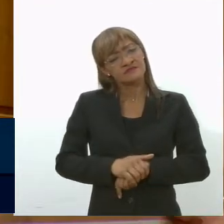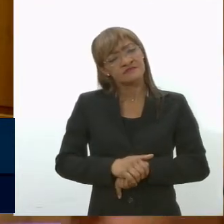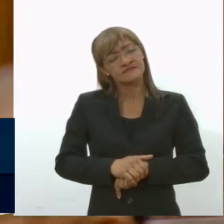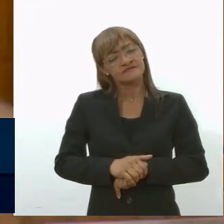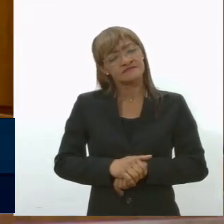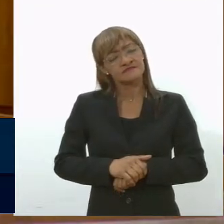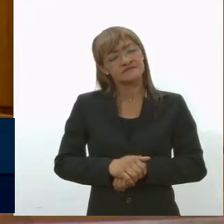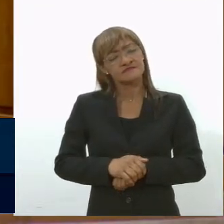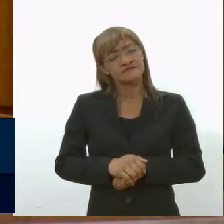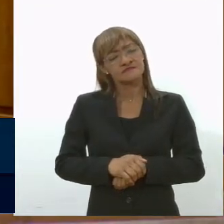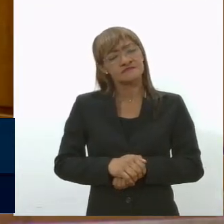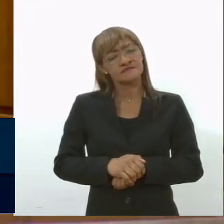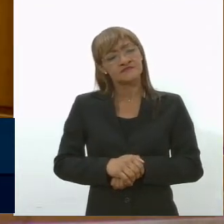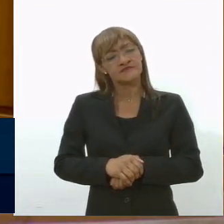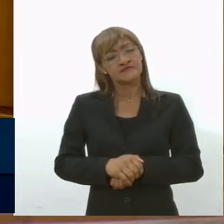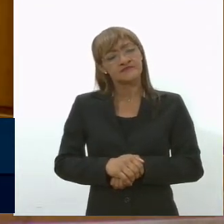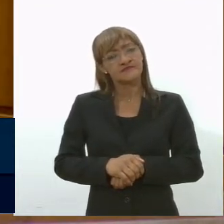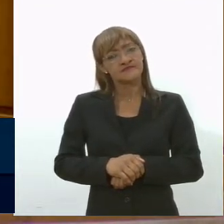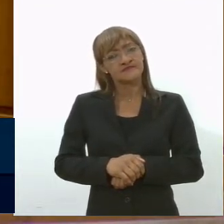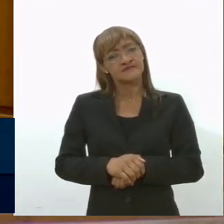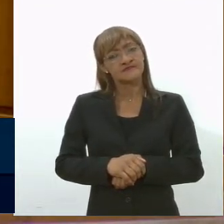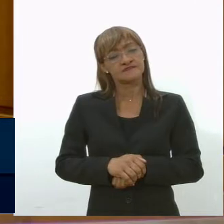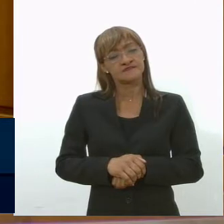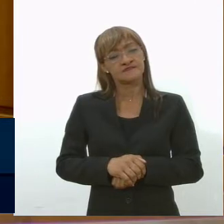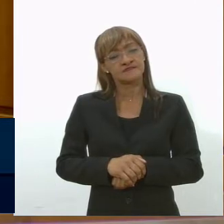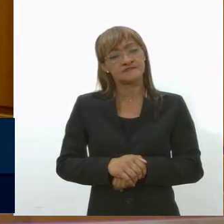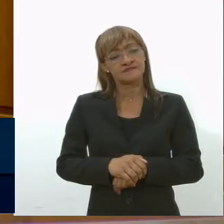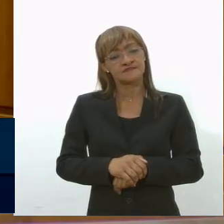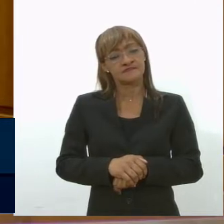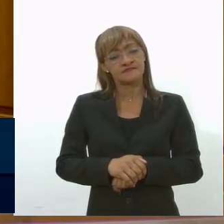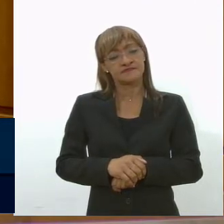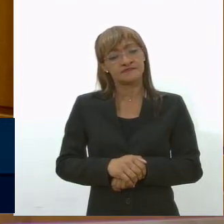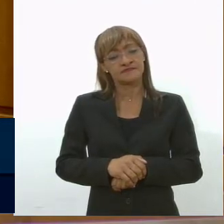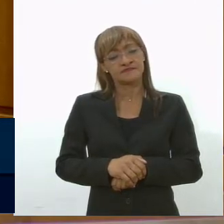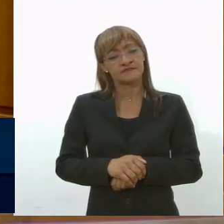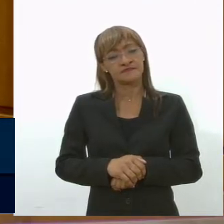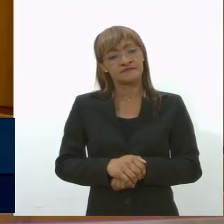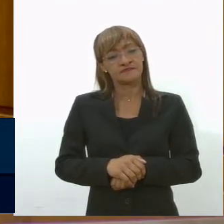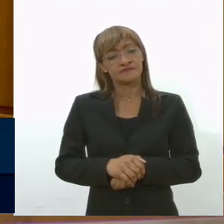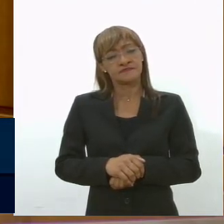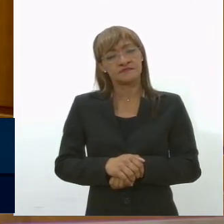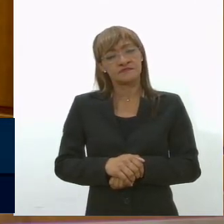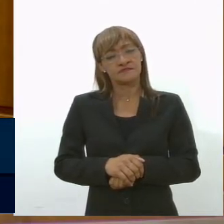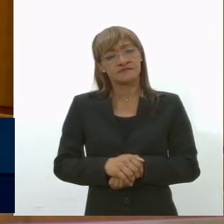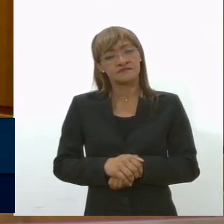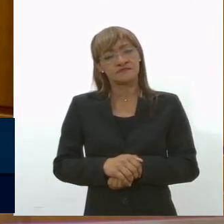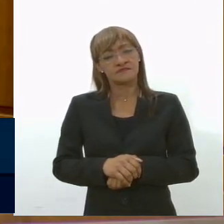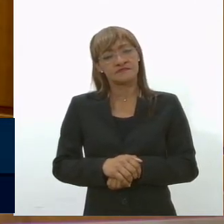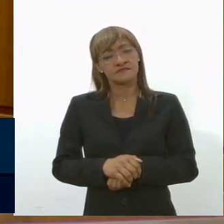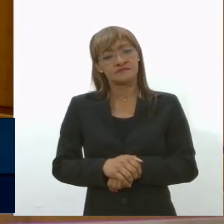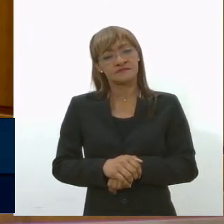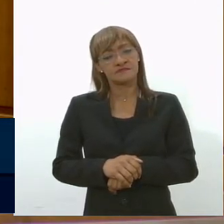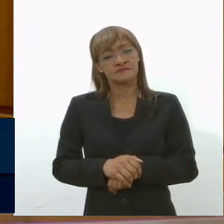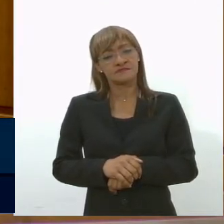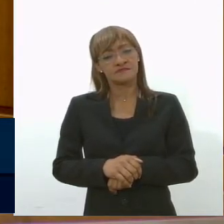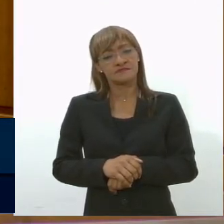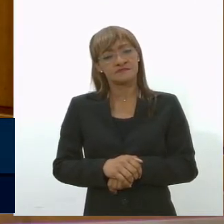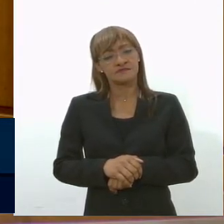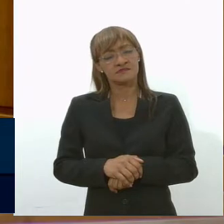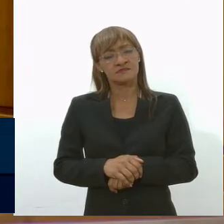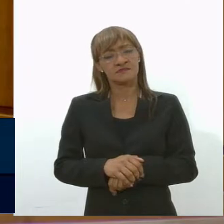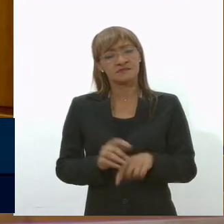não atende às necessidades dos pequenos produtores. Mas passa também por questões básicas, do tipo a limpeza dos canais